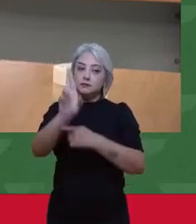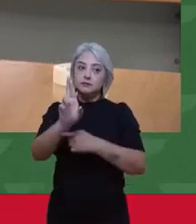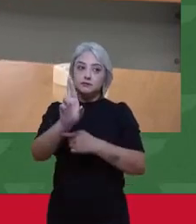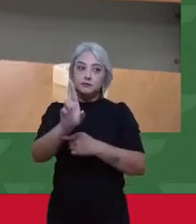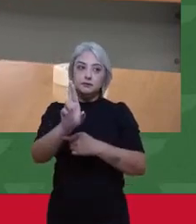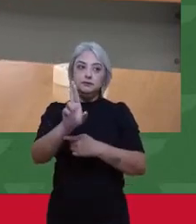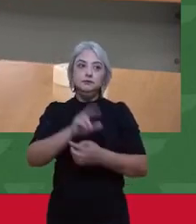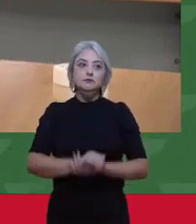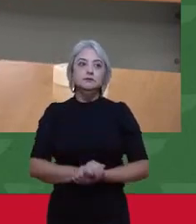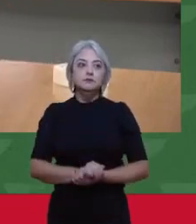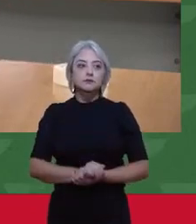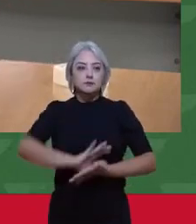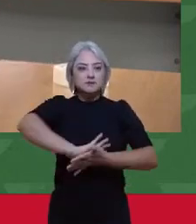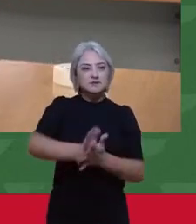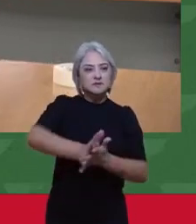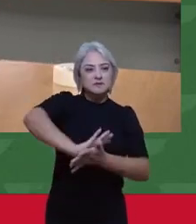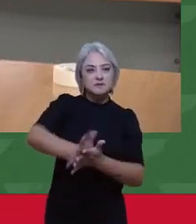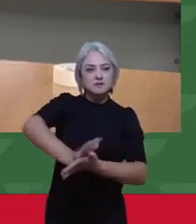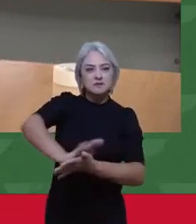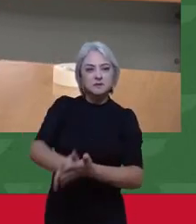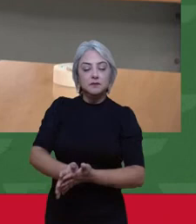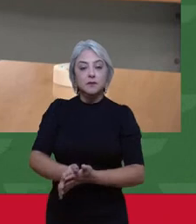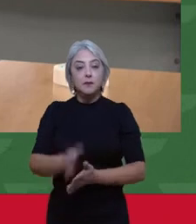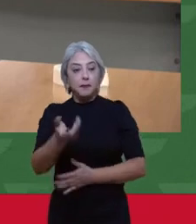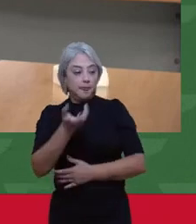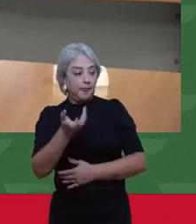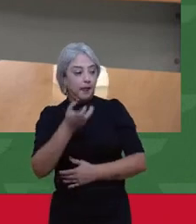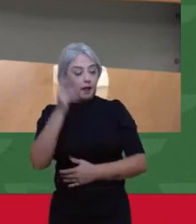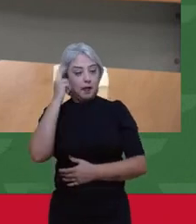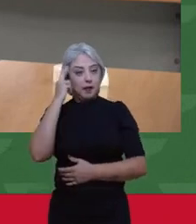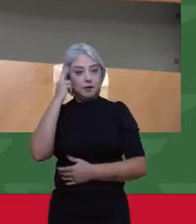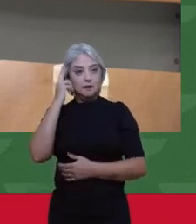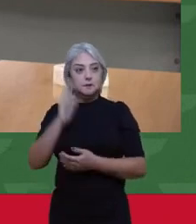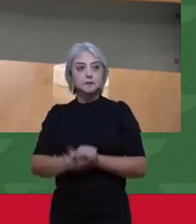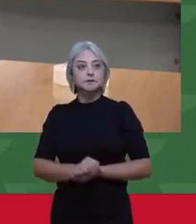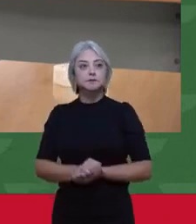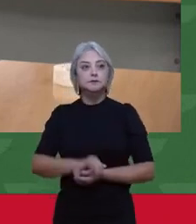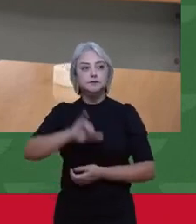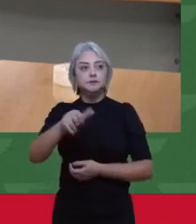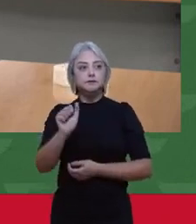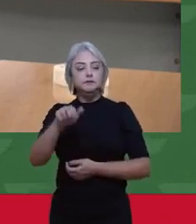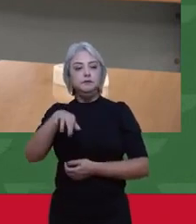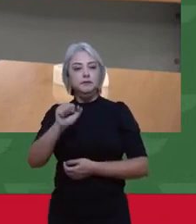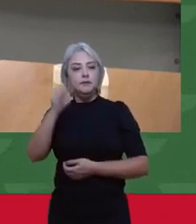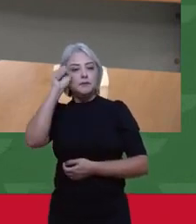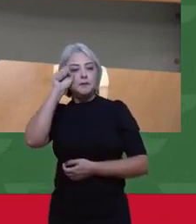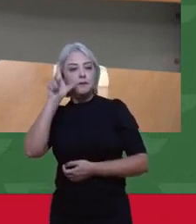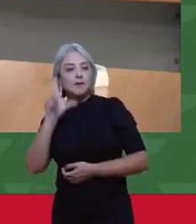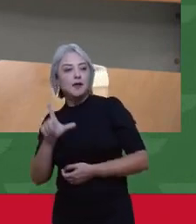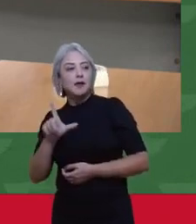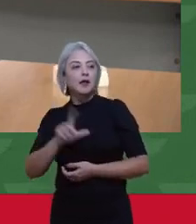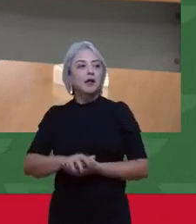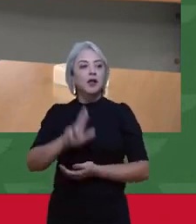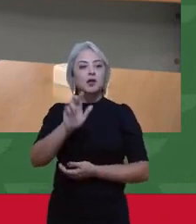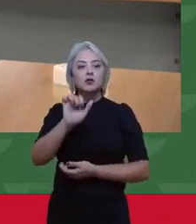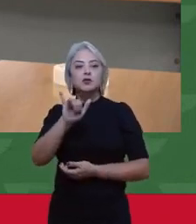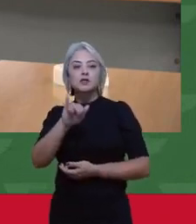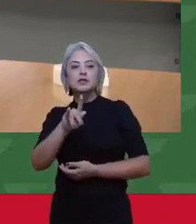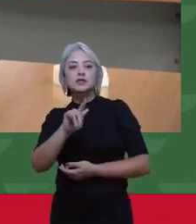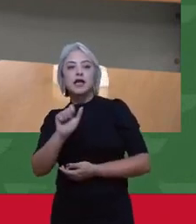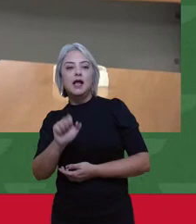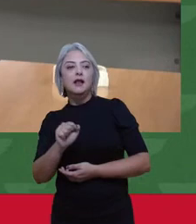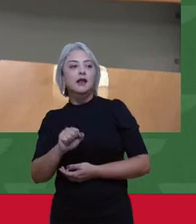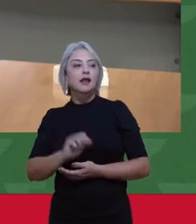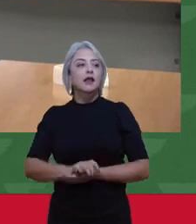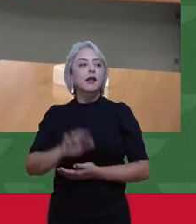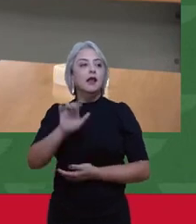por preconceitos. Eu quero refletir com vocês. Janaína, muito bem-vinda. Maria do Rosário, Luiziane Lins, nossa deputada. A